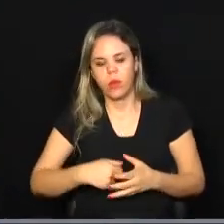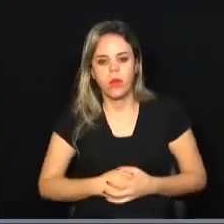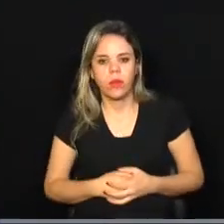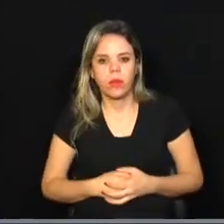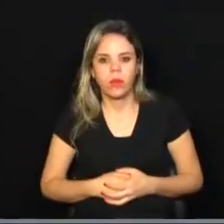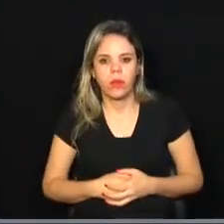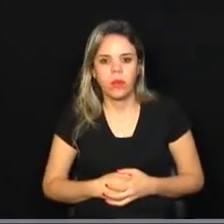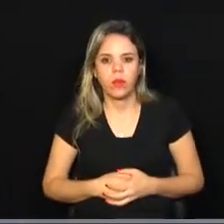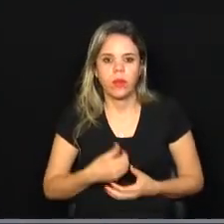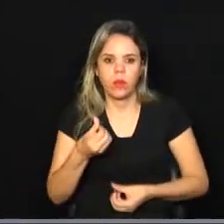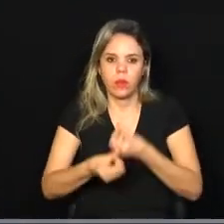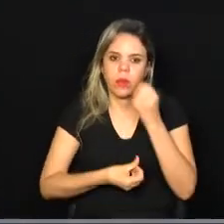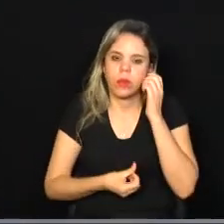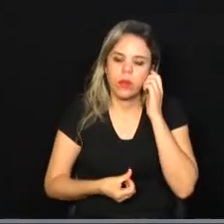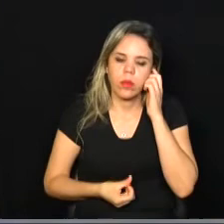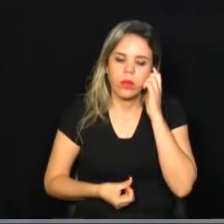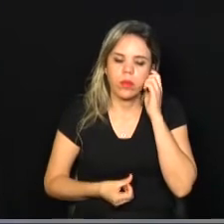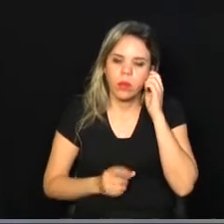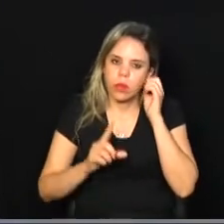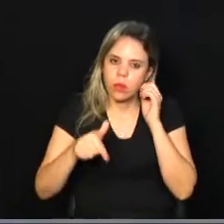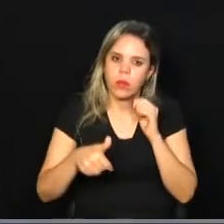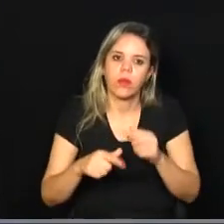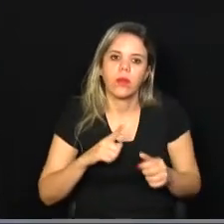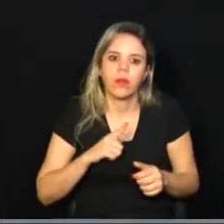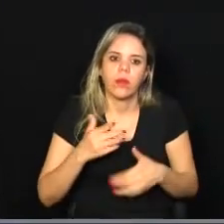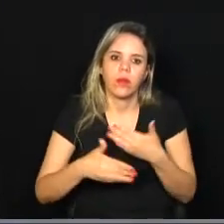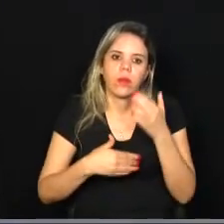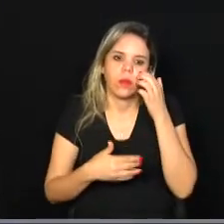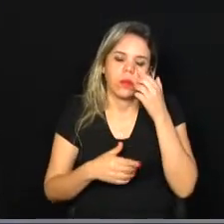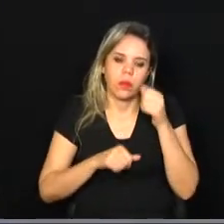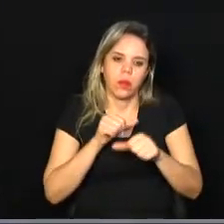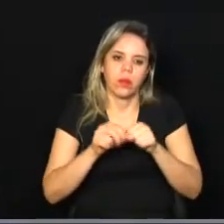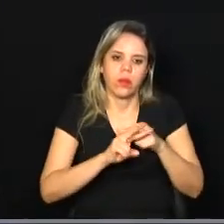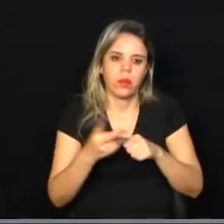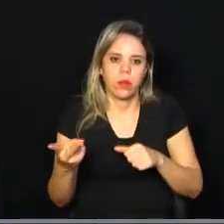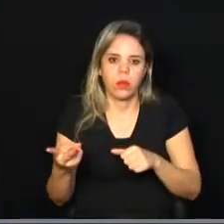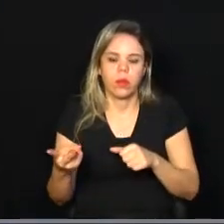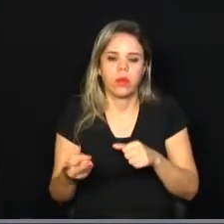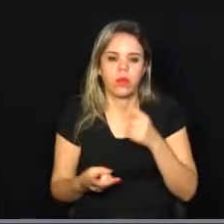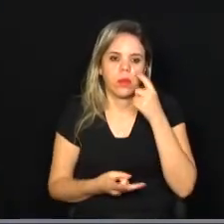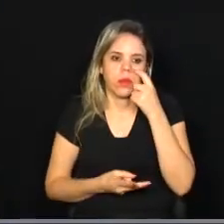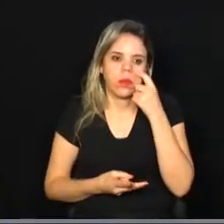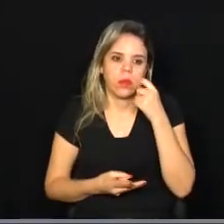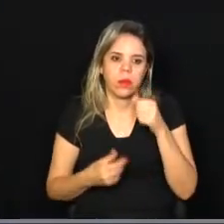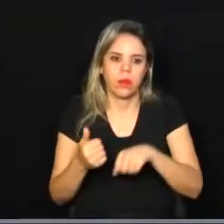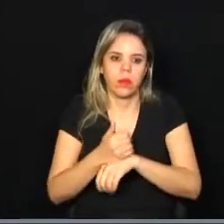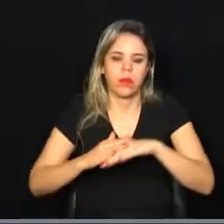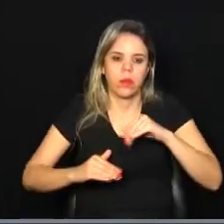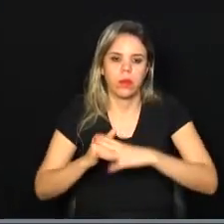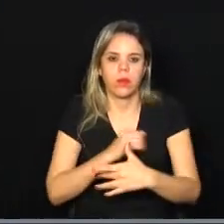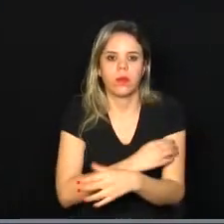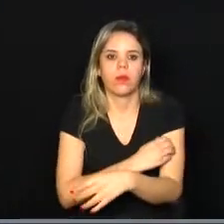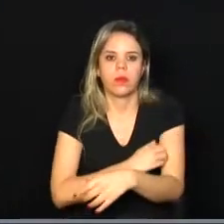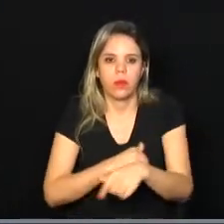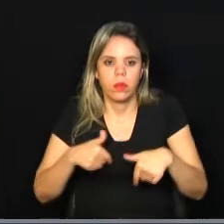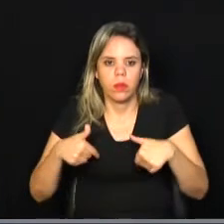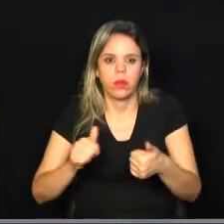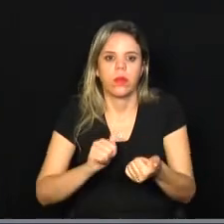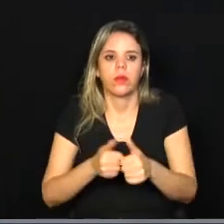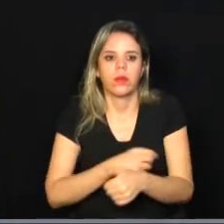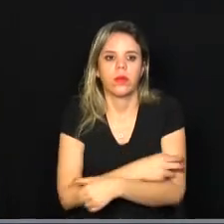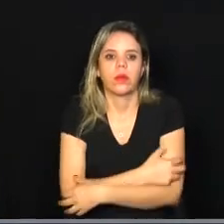o semestre, depois eu tive um processo de transição aí para ser uma profissional que atua com o